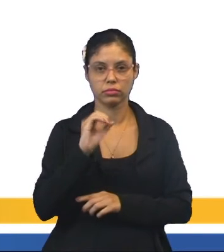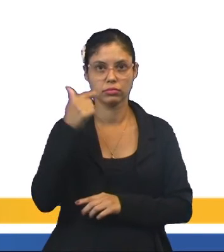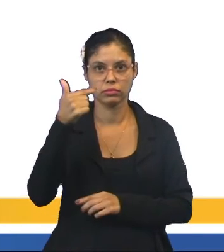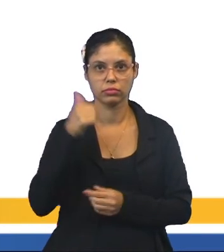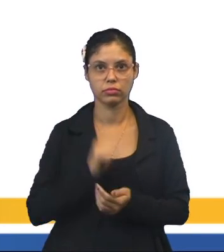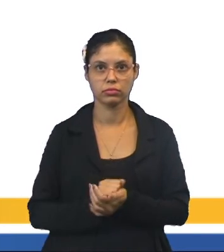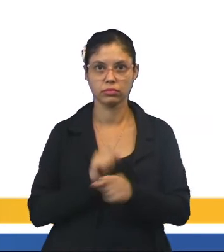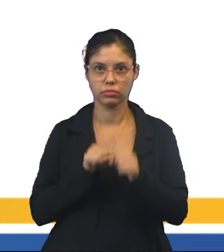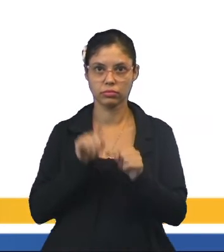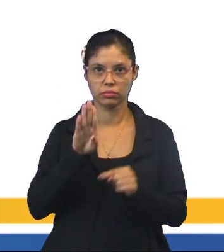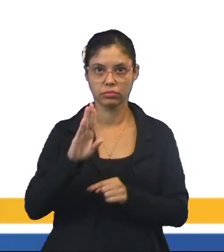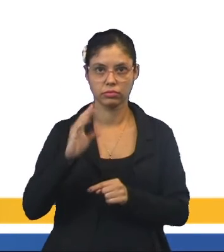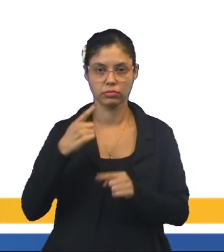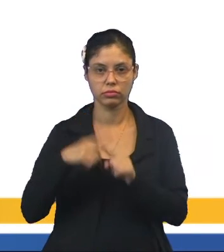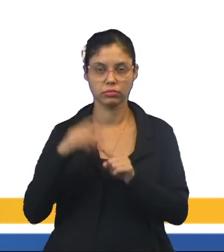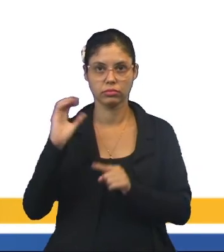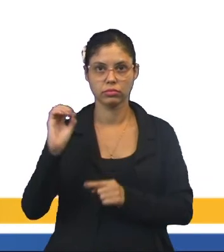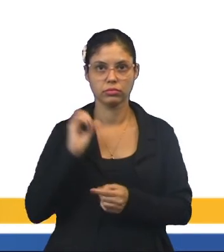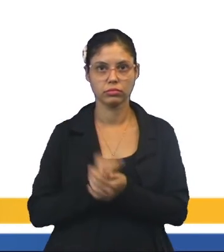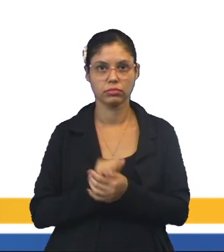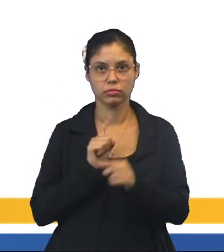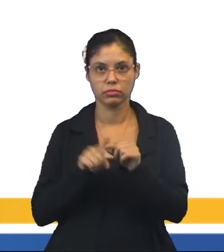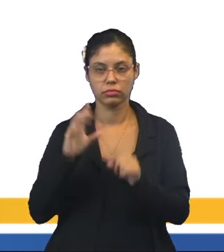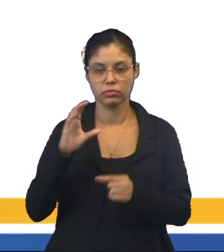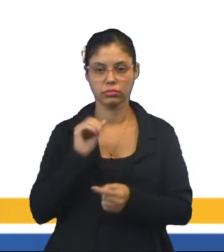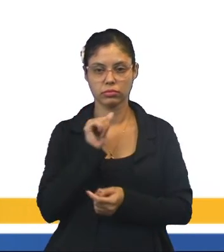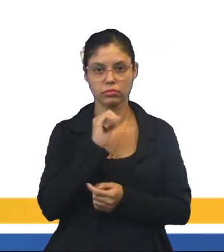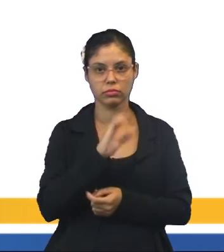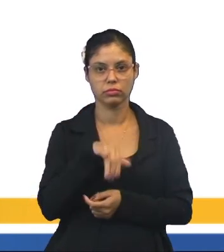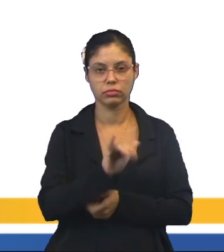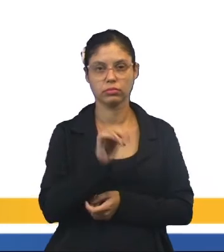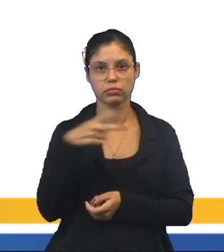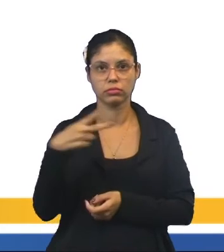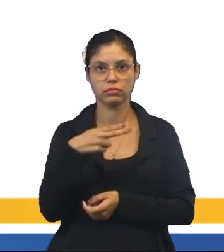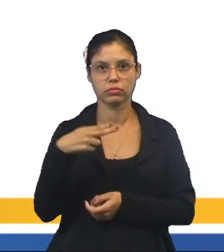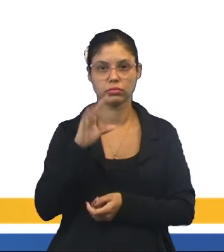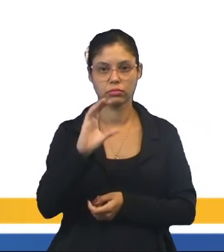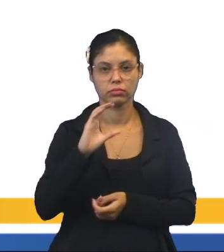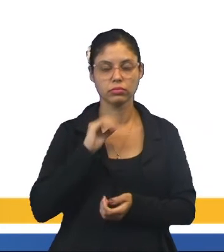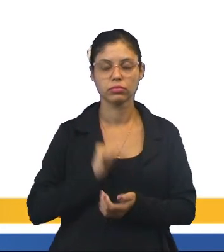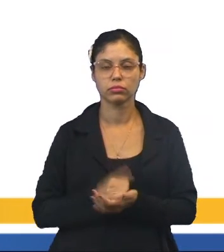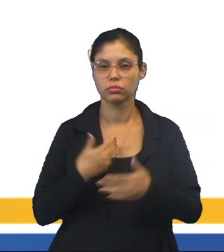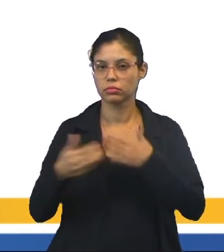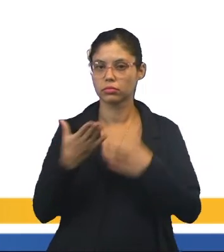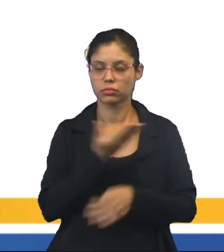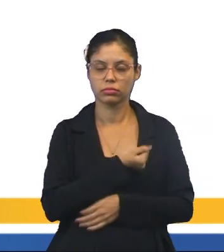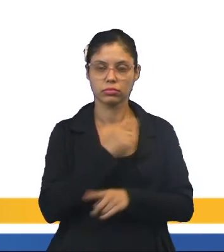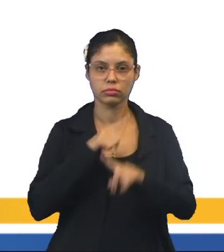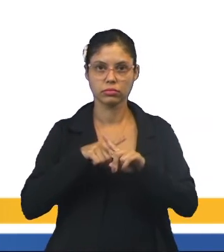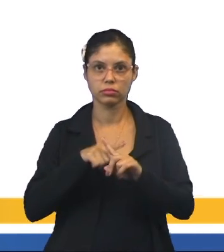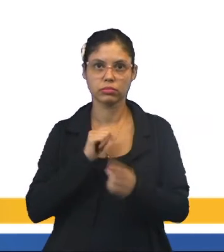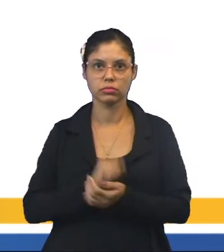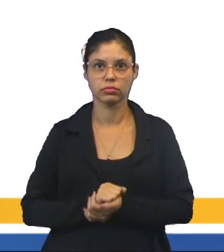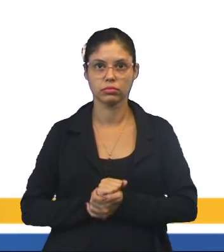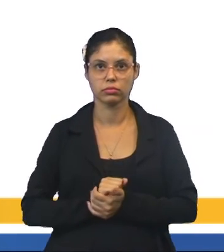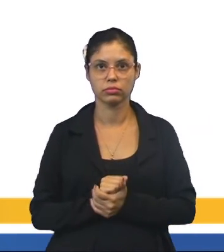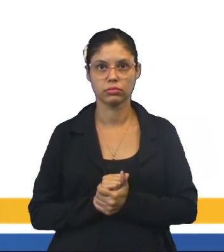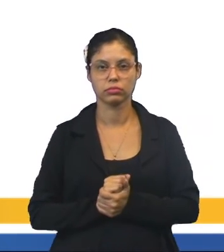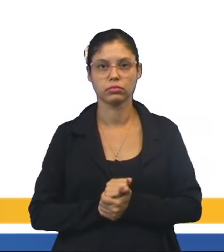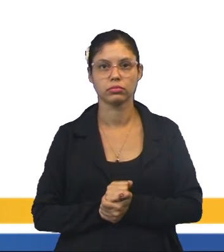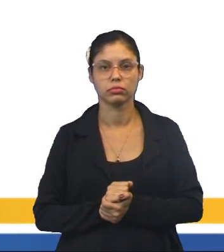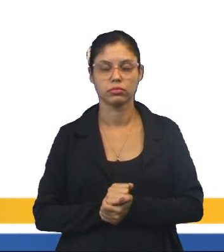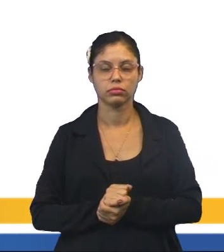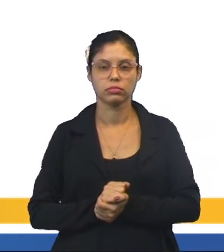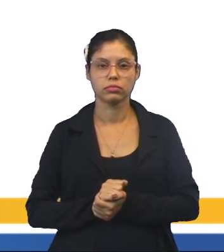ao quadrado mais b vezes zero mais c. Observando que qualquer número multiplicado por zero é